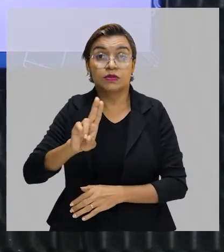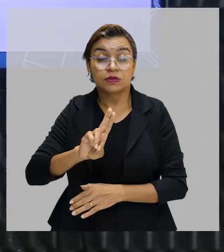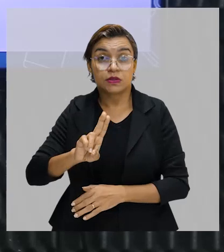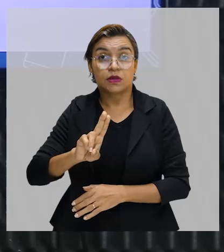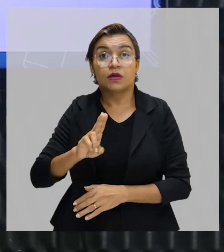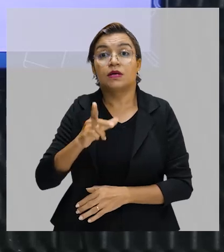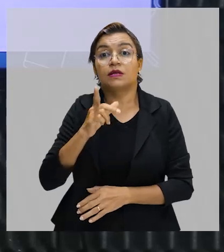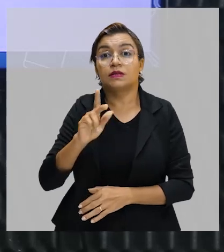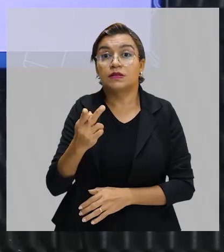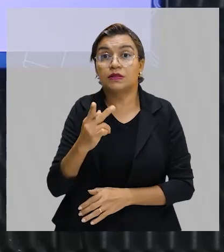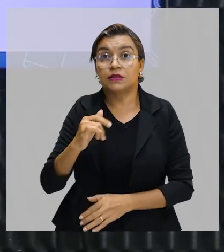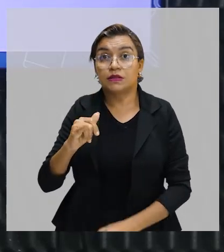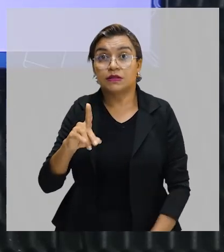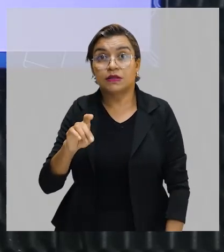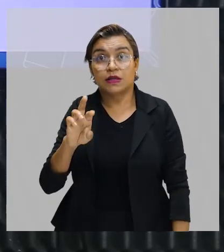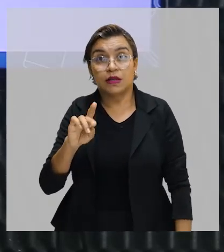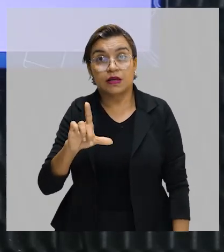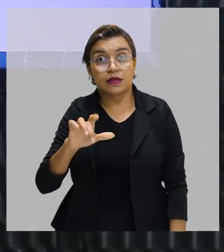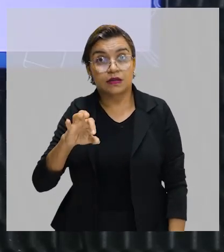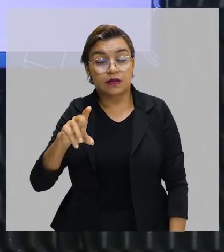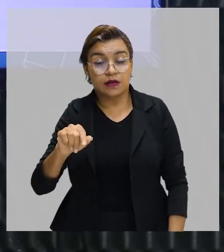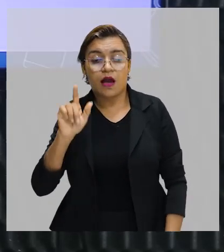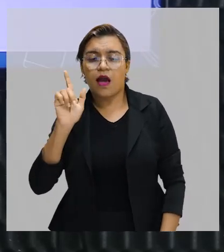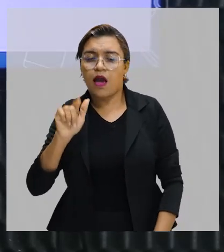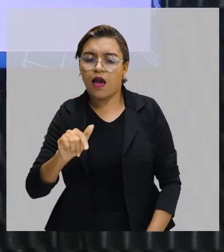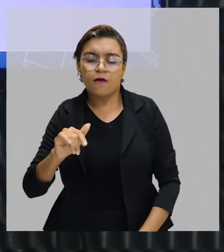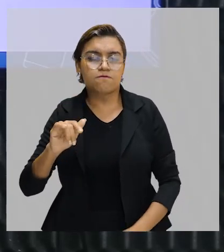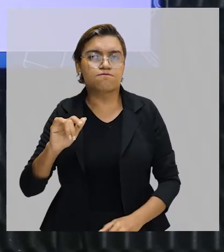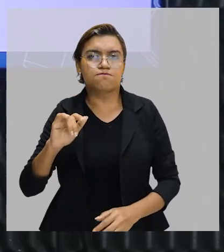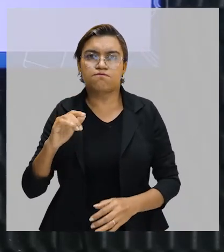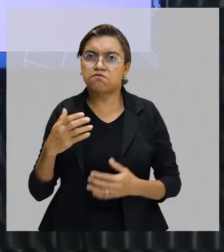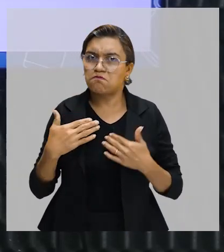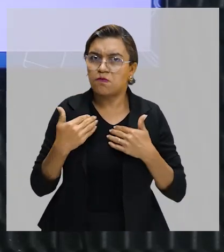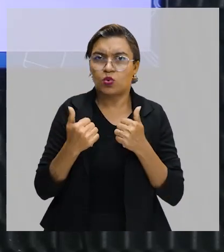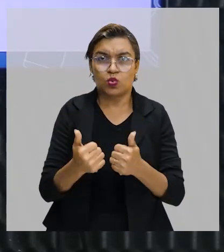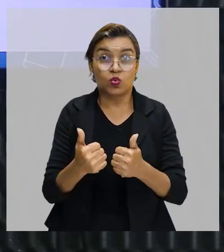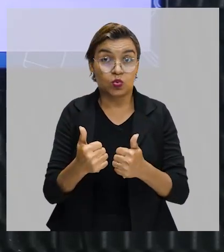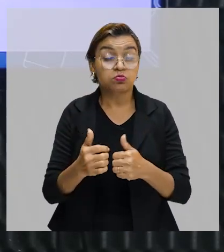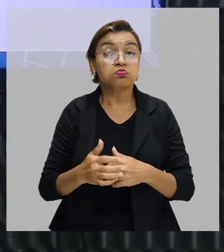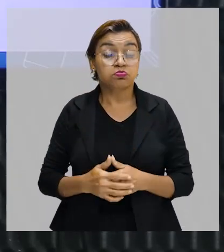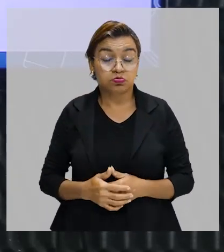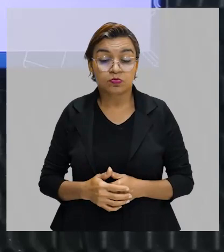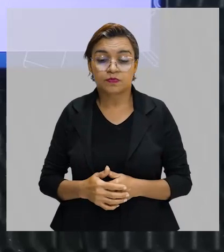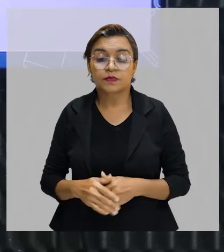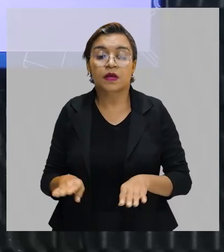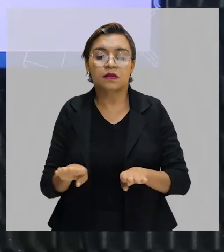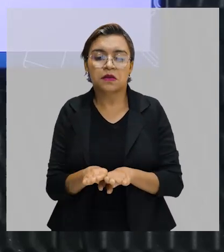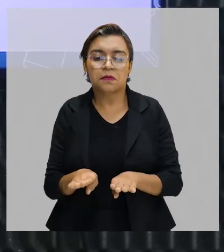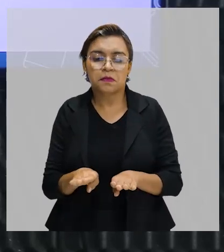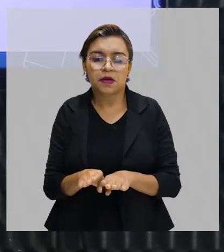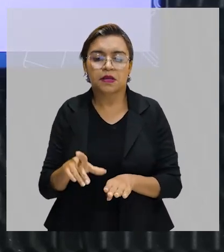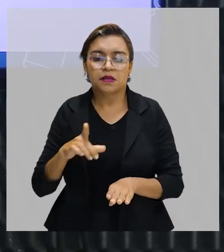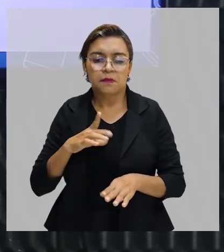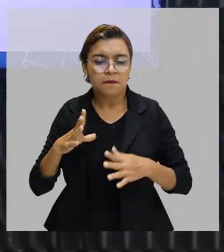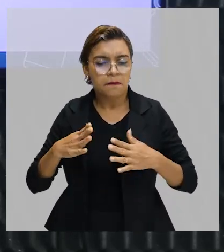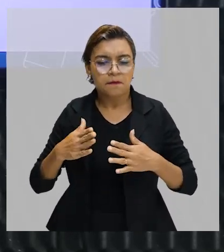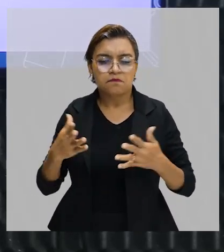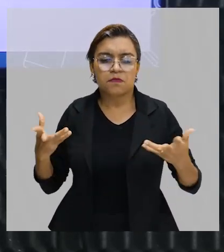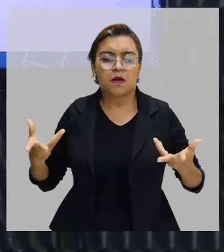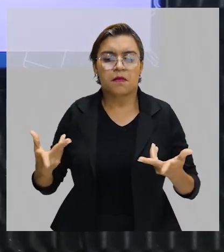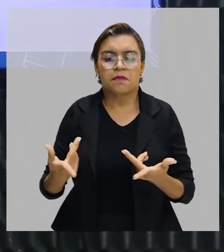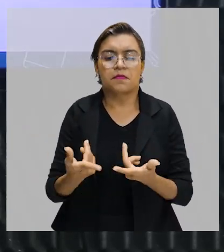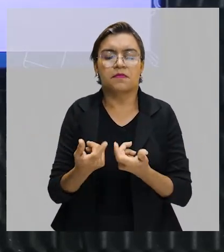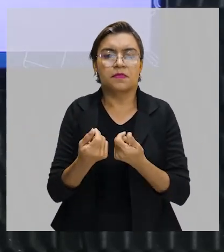favorável. Ok? Bom, também demonstra mais eficiência na comparação com